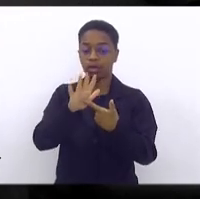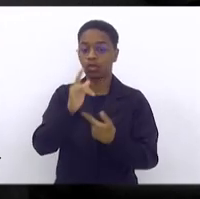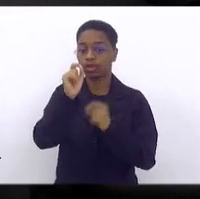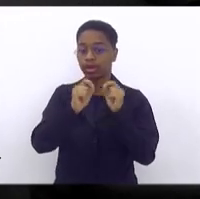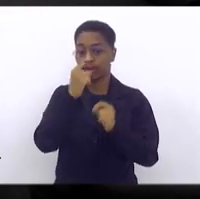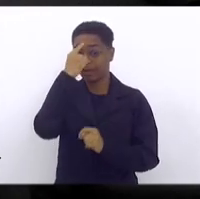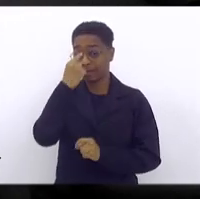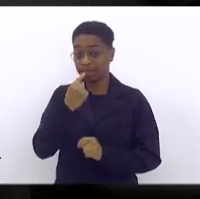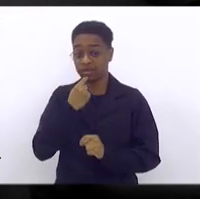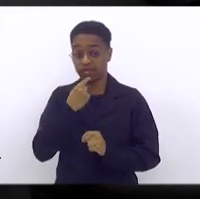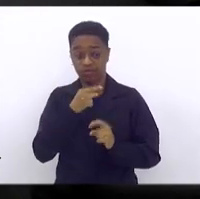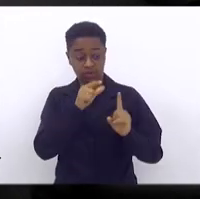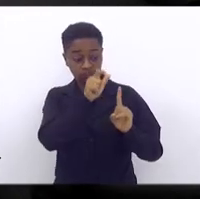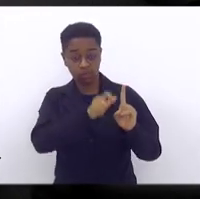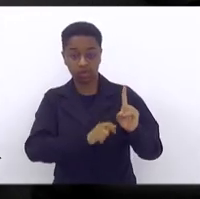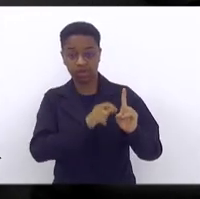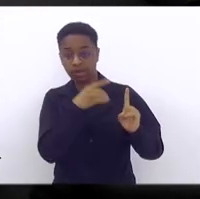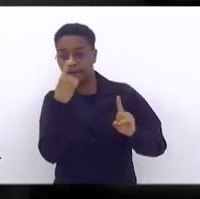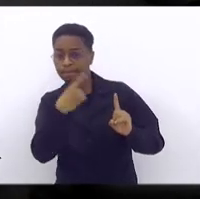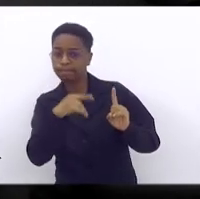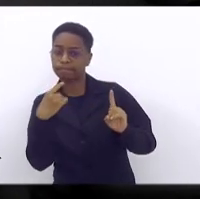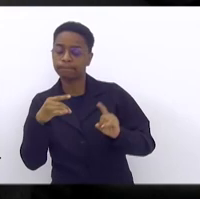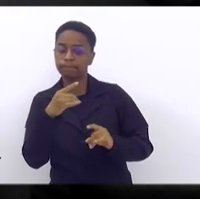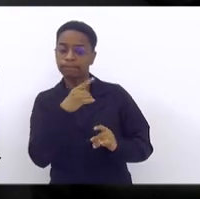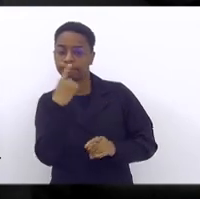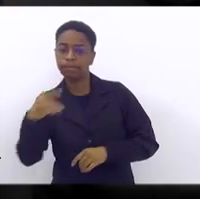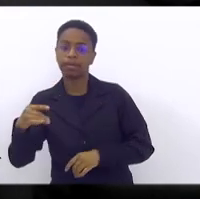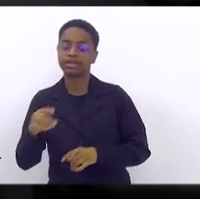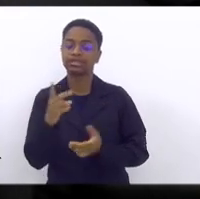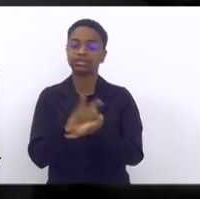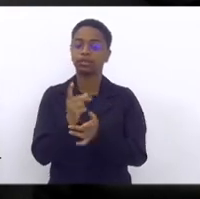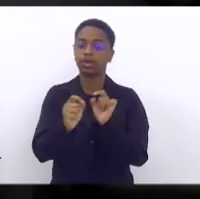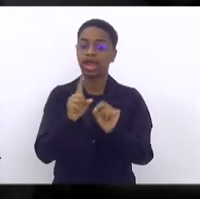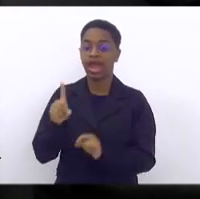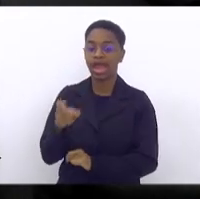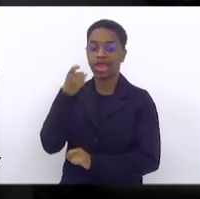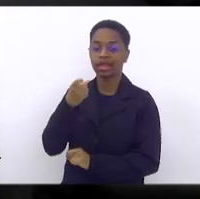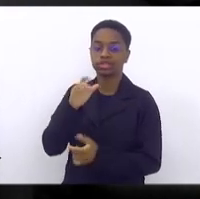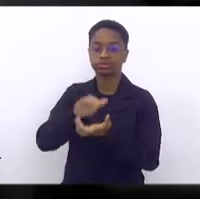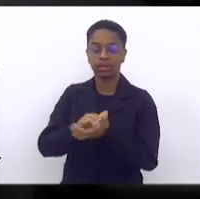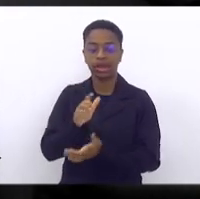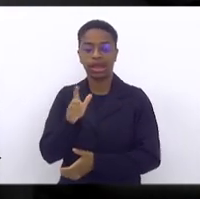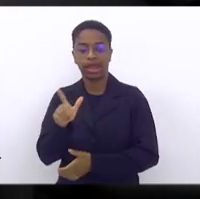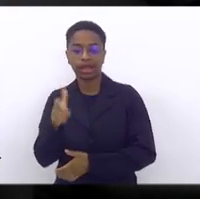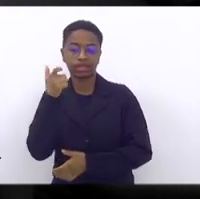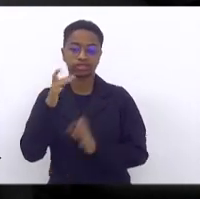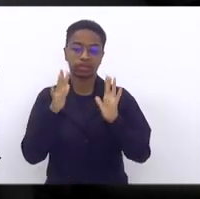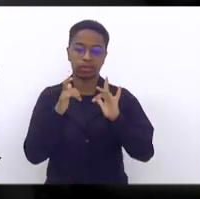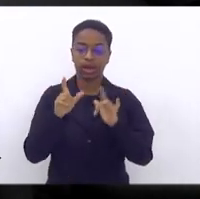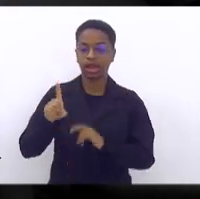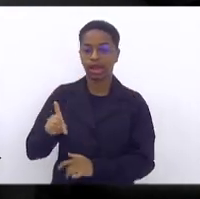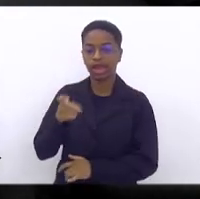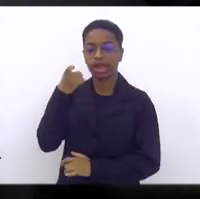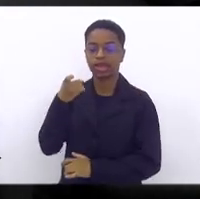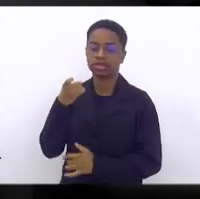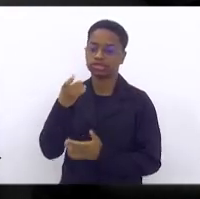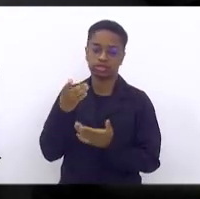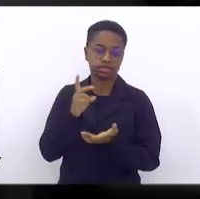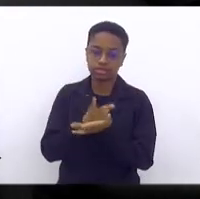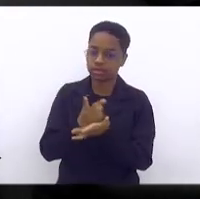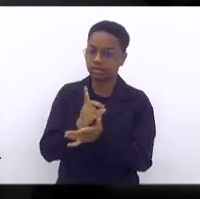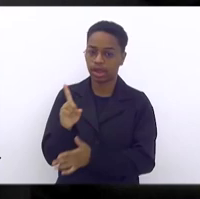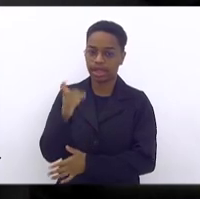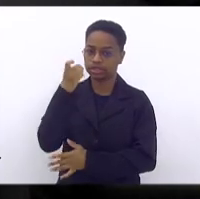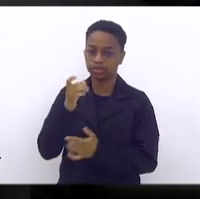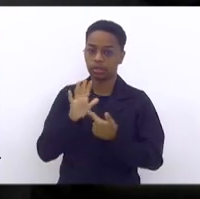agressor, aumentou o número de casos sempre do ex. É o ex-companheiro, é o ex-namorado, é o ex-cônjuge. É o que primeiro aparece lá